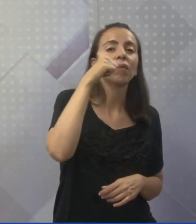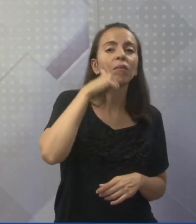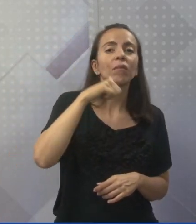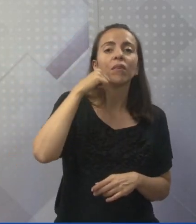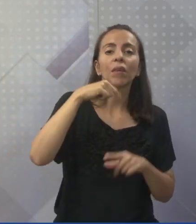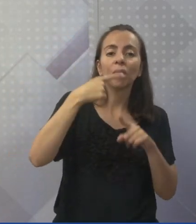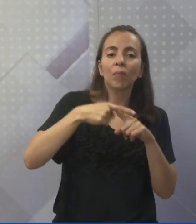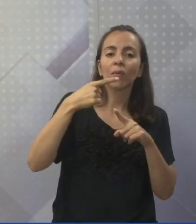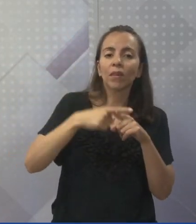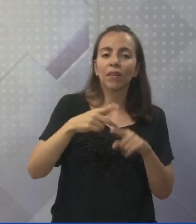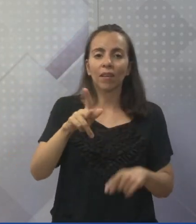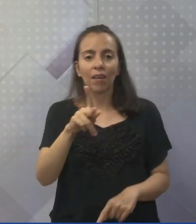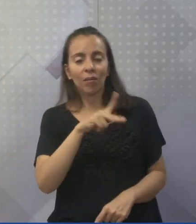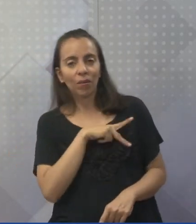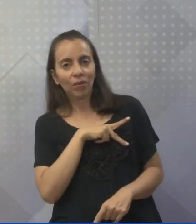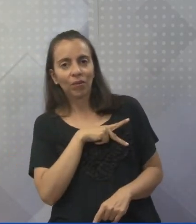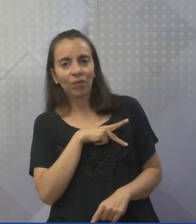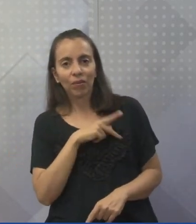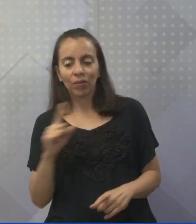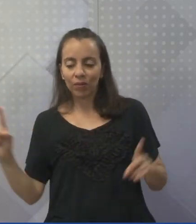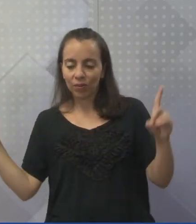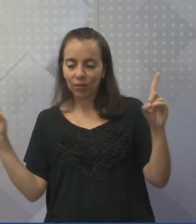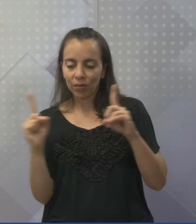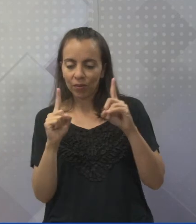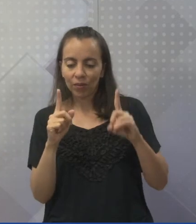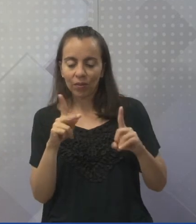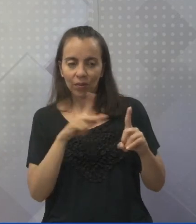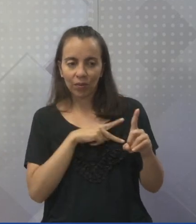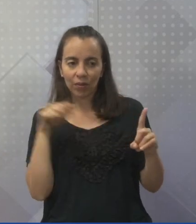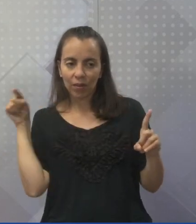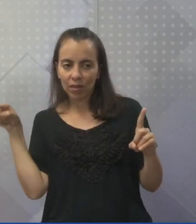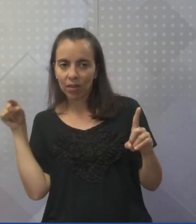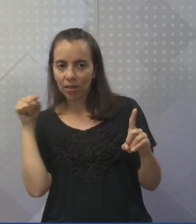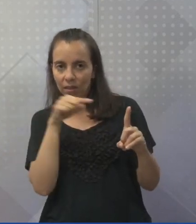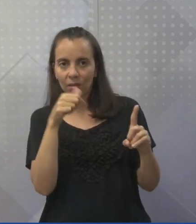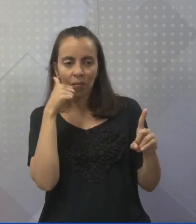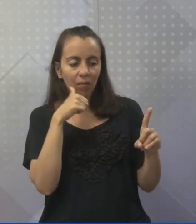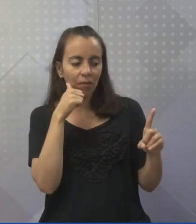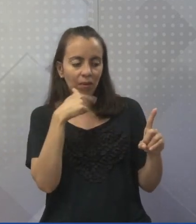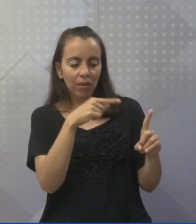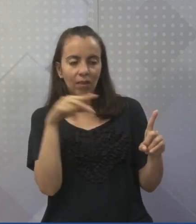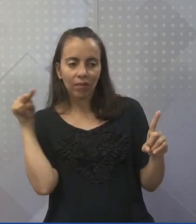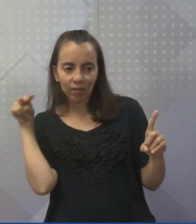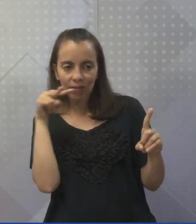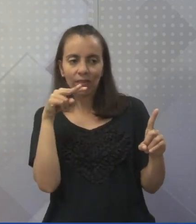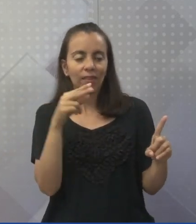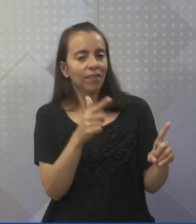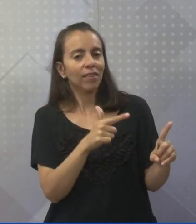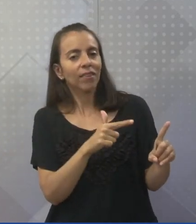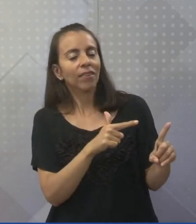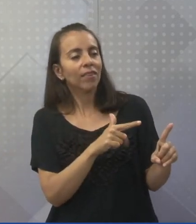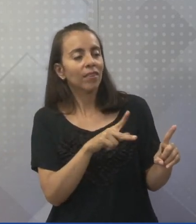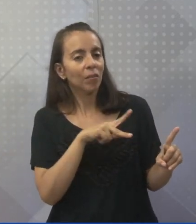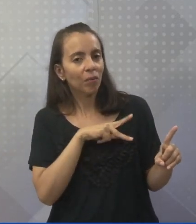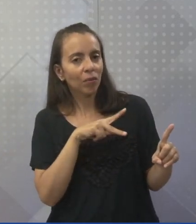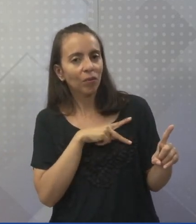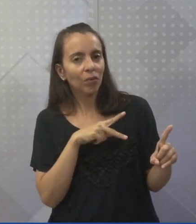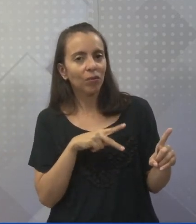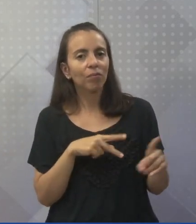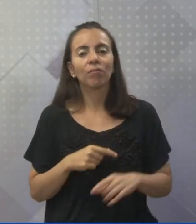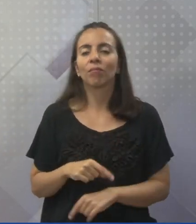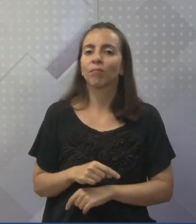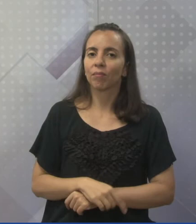prisão. Ele tinha diabetes e ela sempre ia duas, três vezes por semana cuidar dele, né? Então,